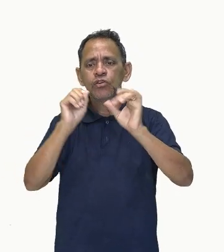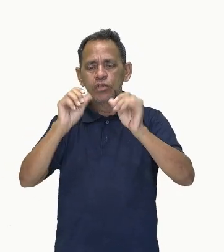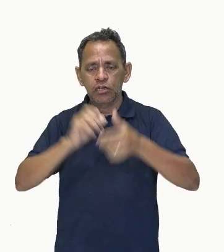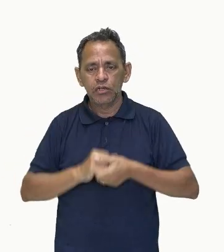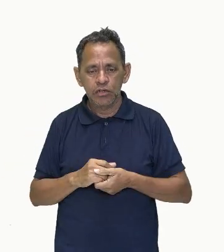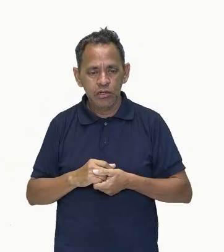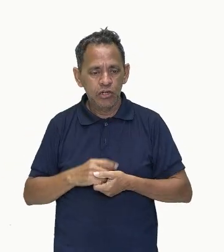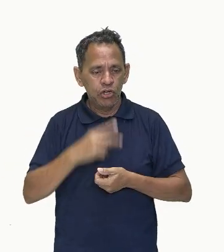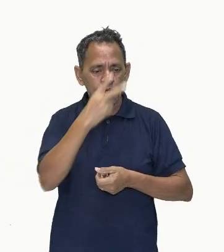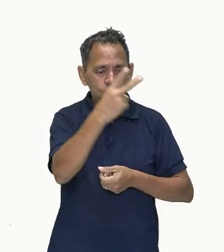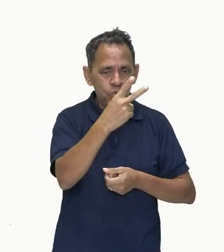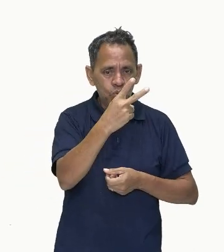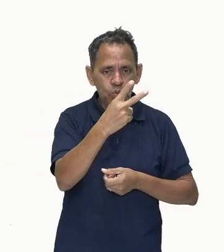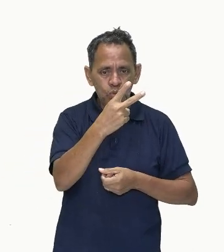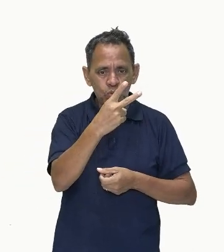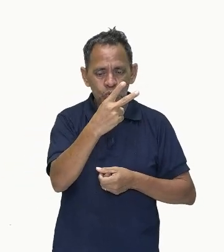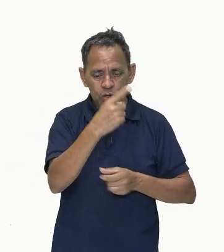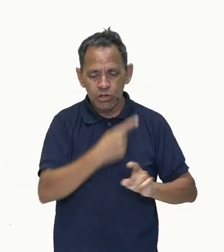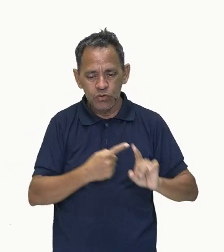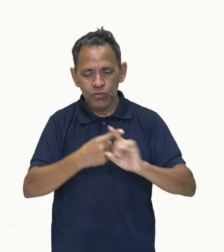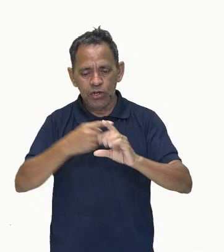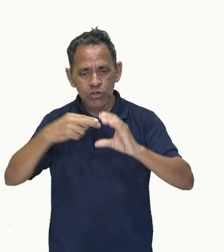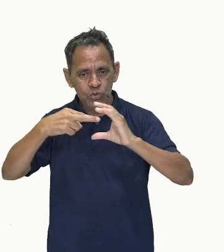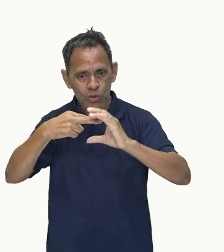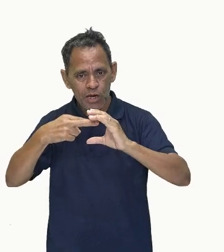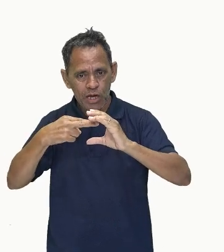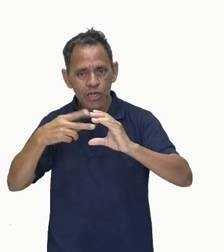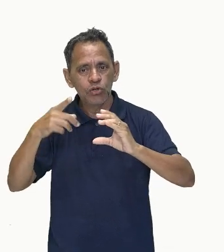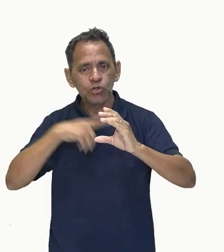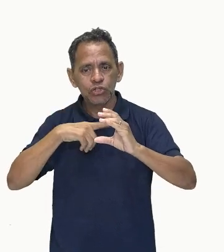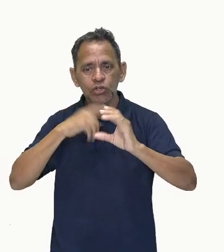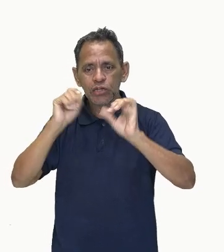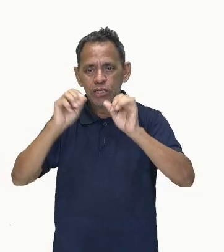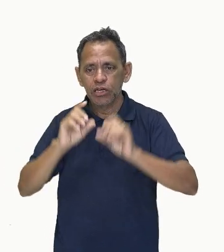gente substituir aqui na nossa equação.